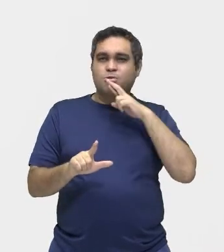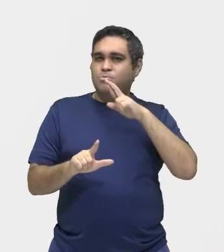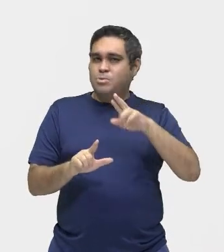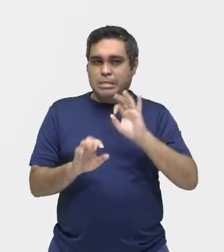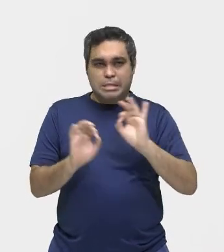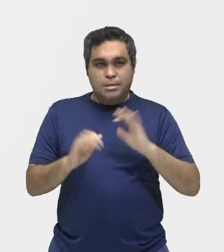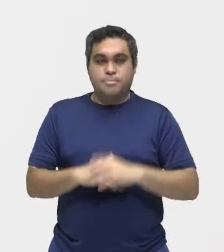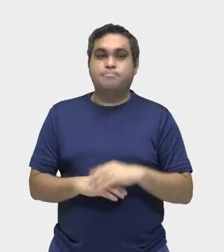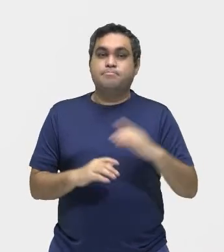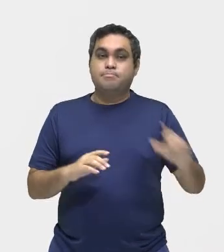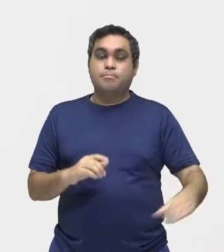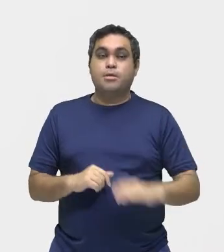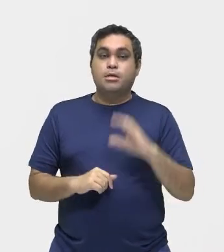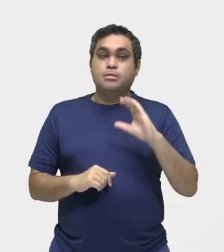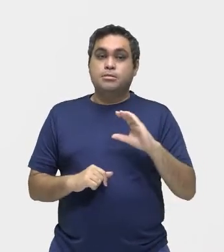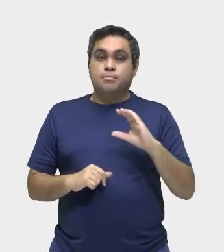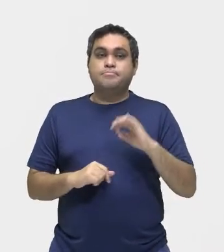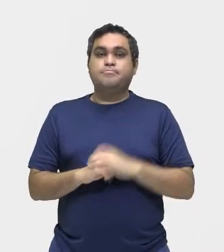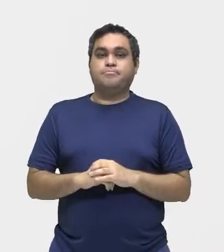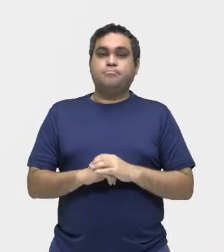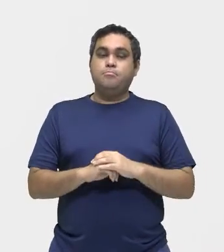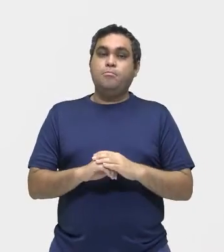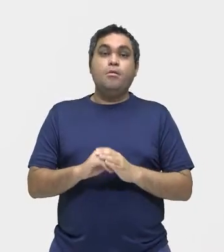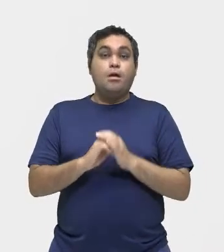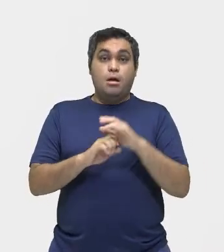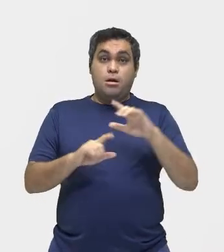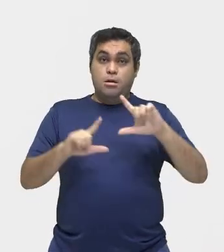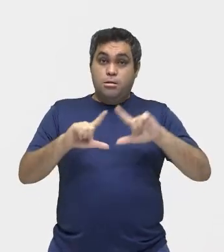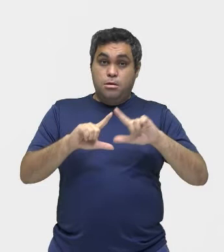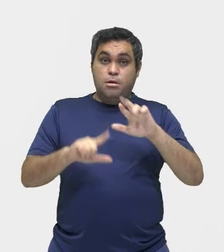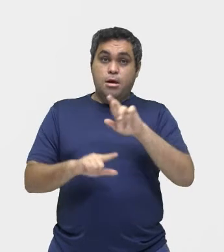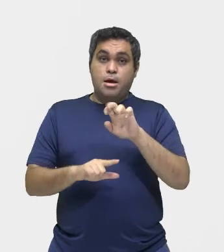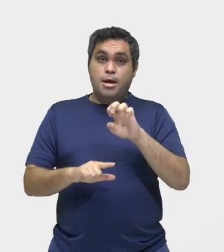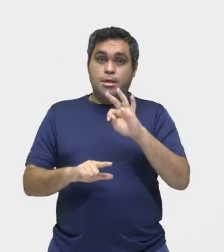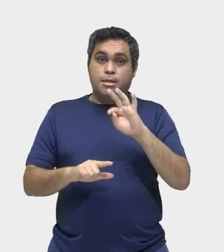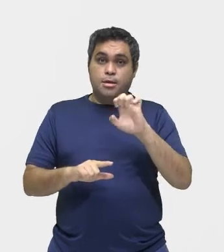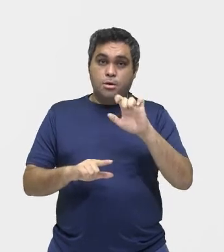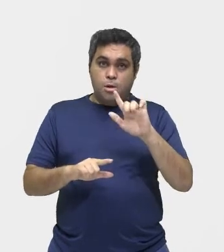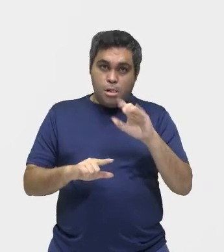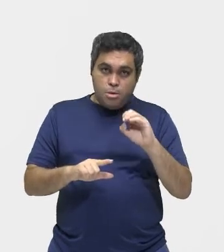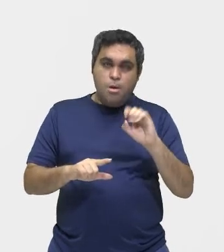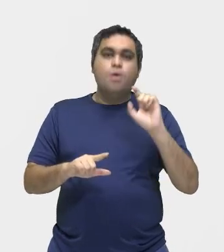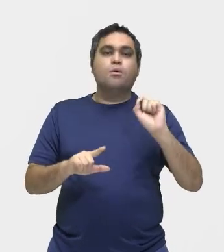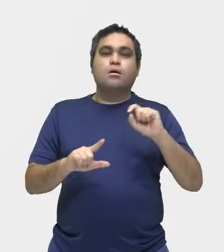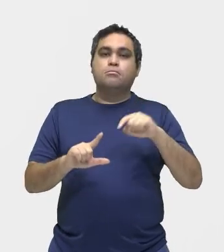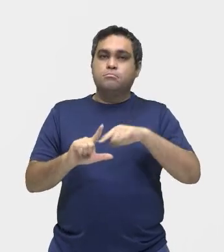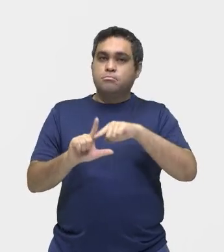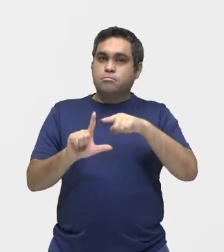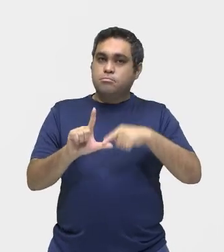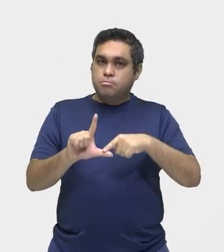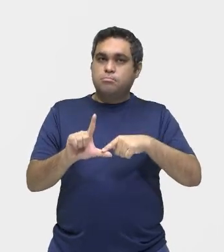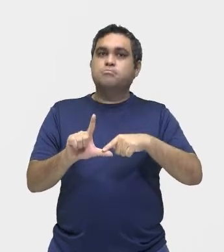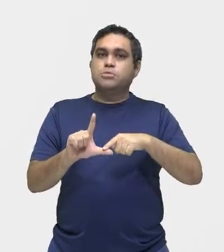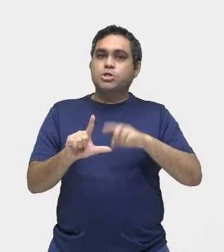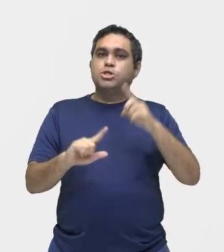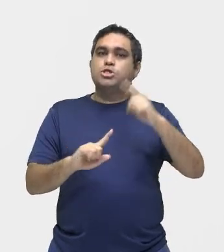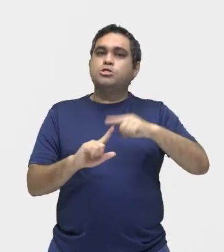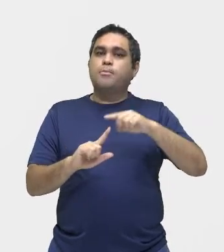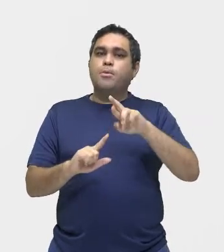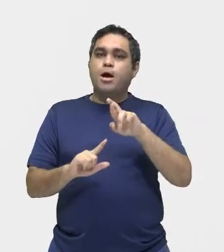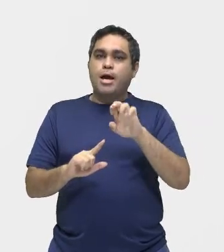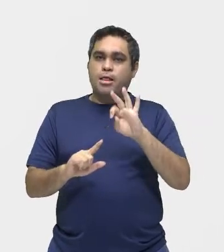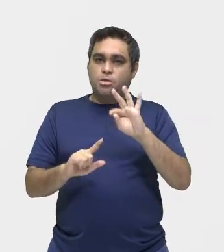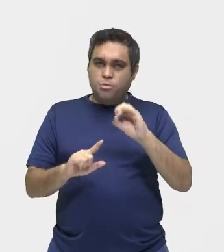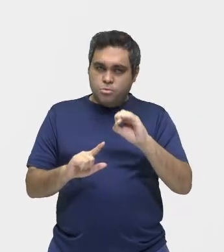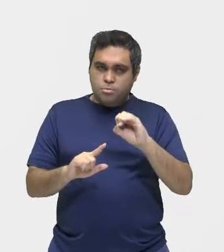Letra C. Um triângulo retângulo é aquele que possui dois ângulos retos. Letra D. Um